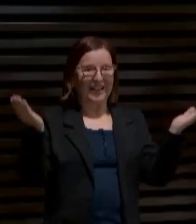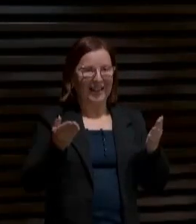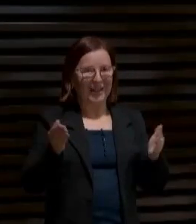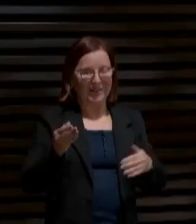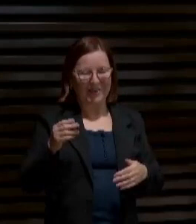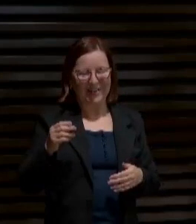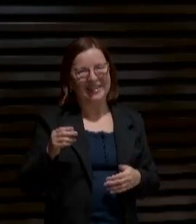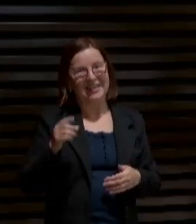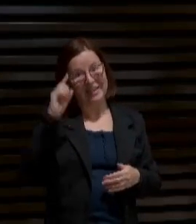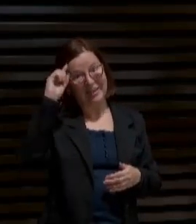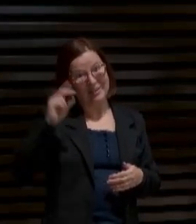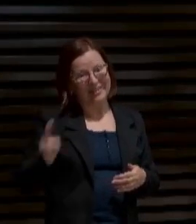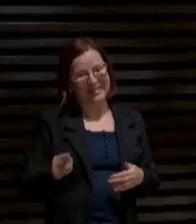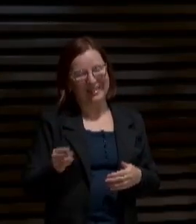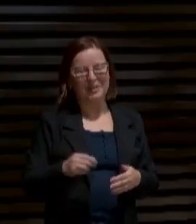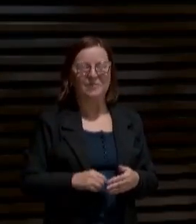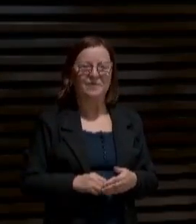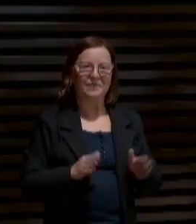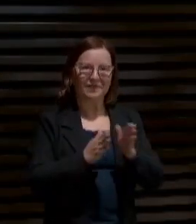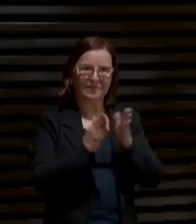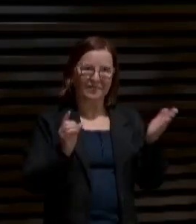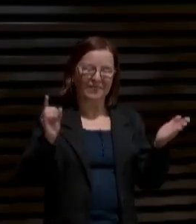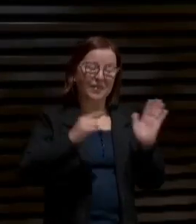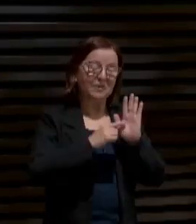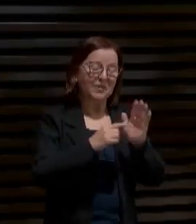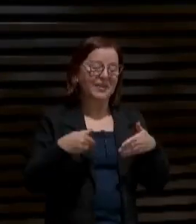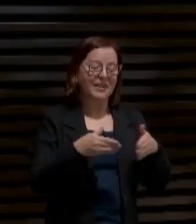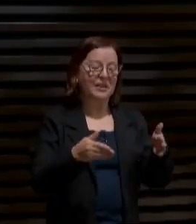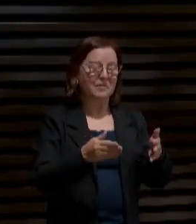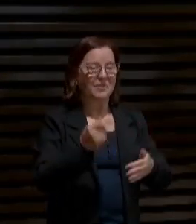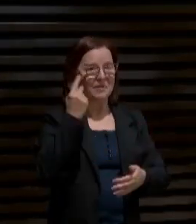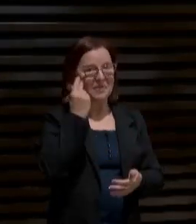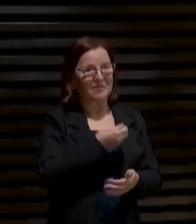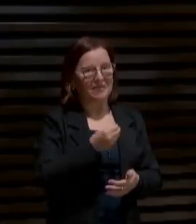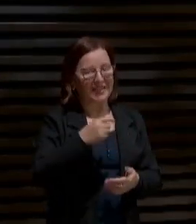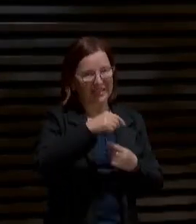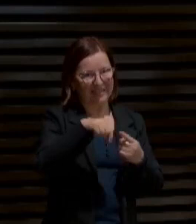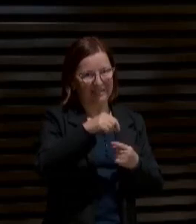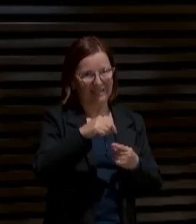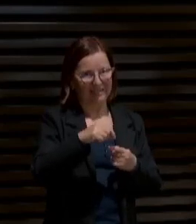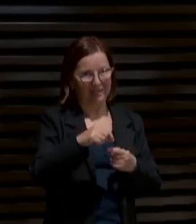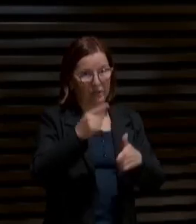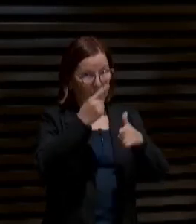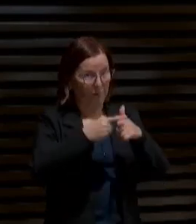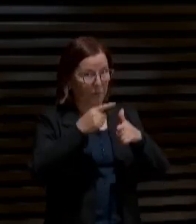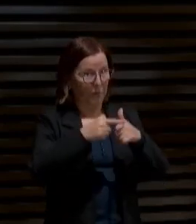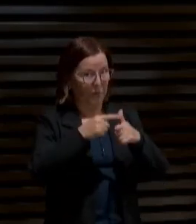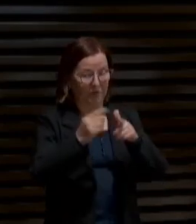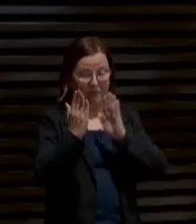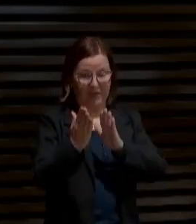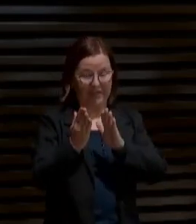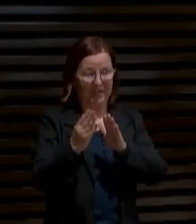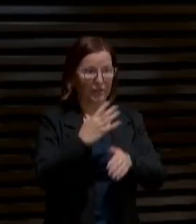e as escrituras aponta o caminho para uma vida de santidade as circunstâncias enfrentadas pelos filhos de Deus tem o